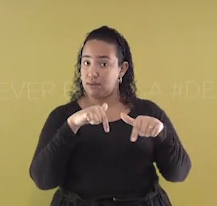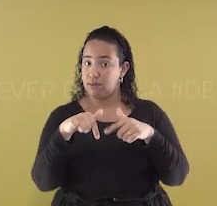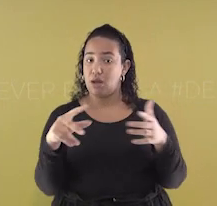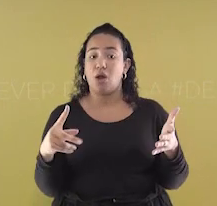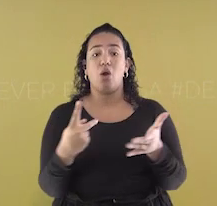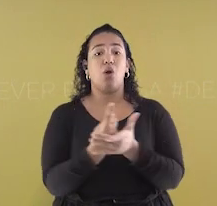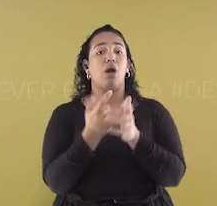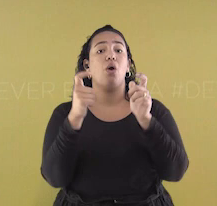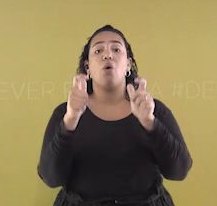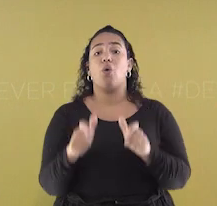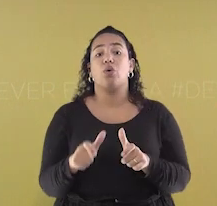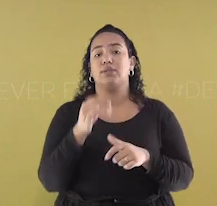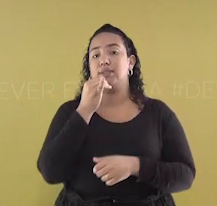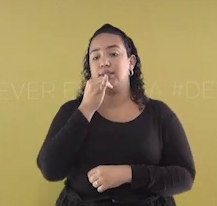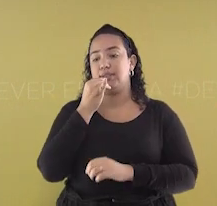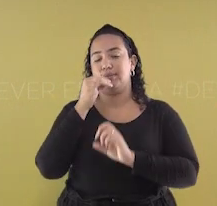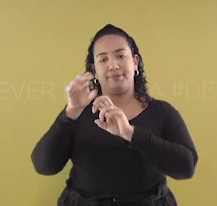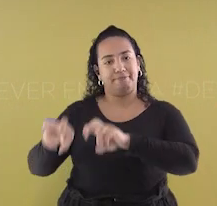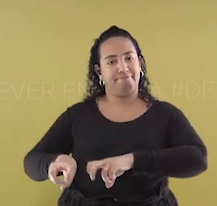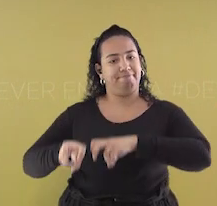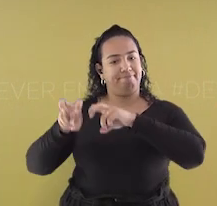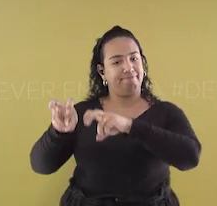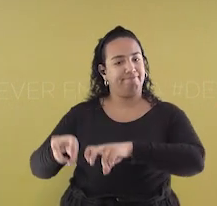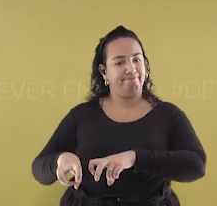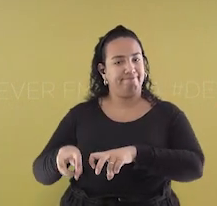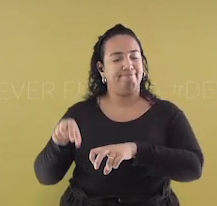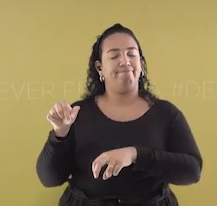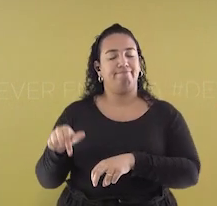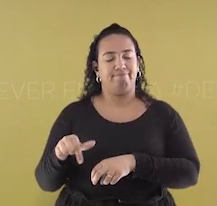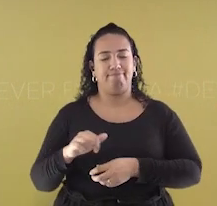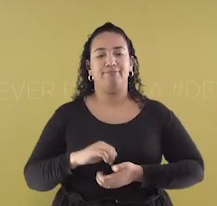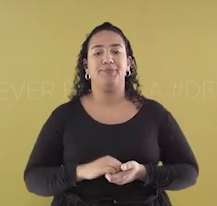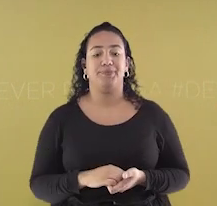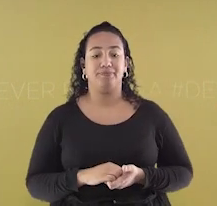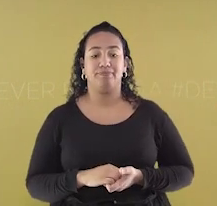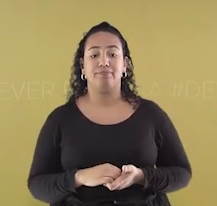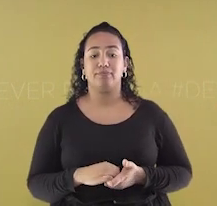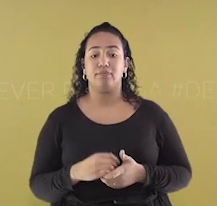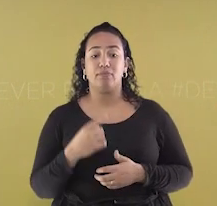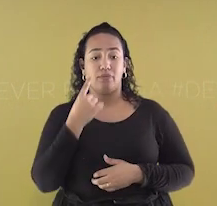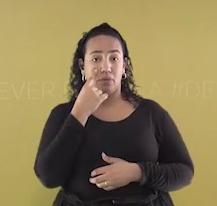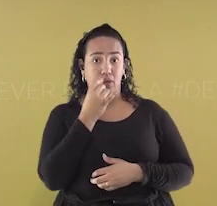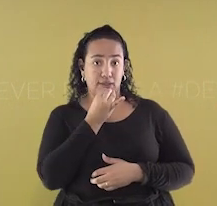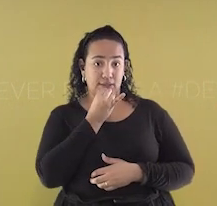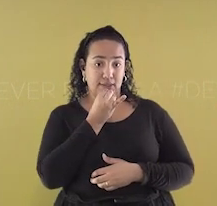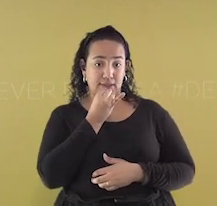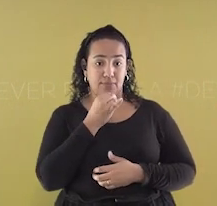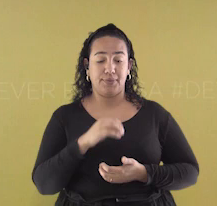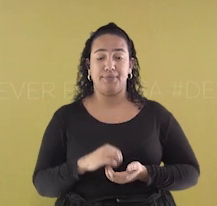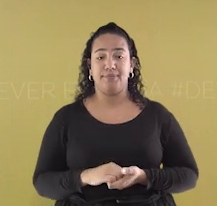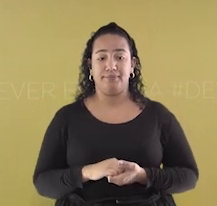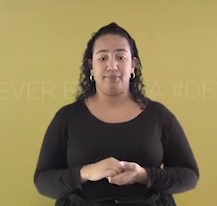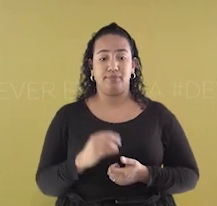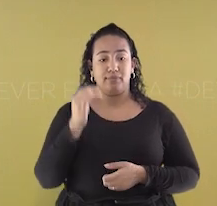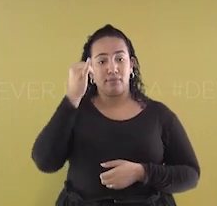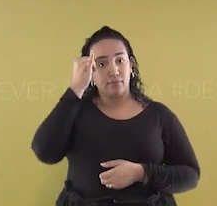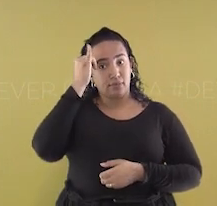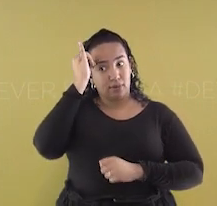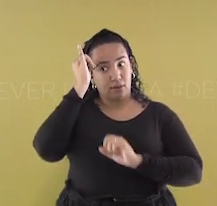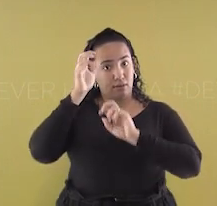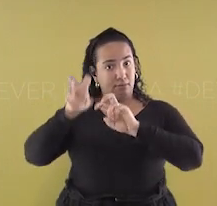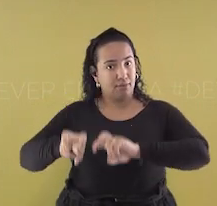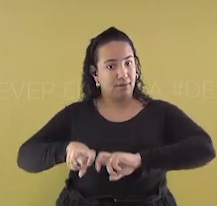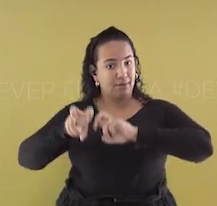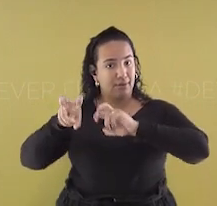são realizadas no meio rural, ou seja, estão ligadas ao campo, ao interior, como, por exemplo, a